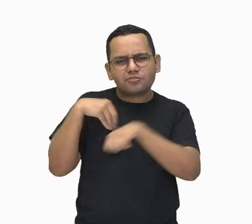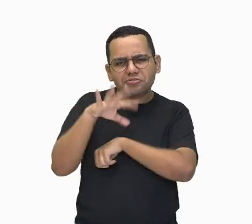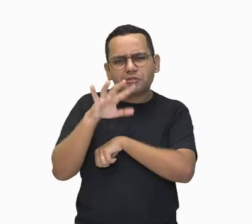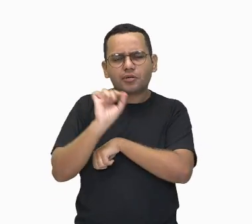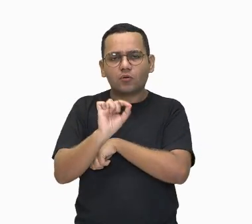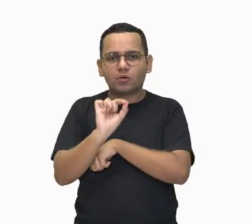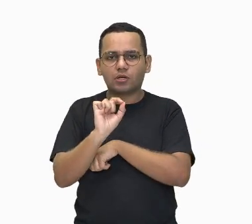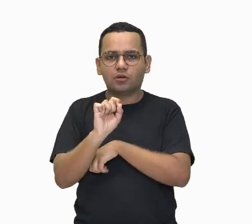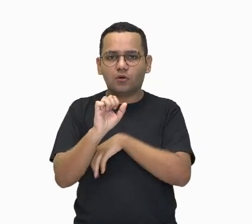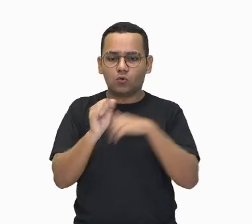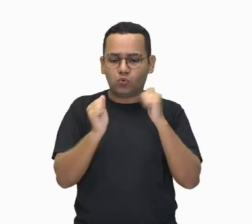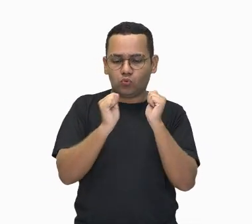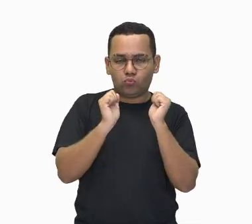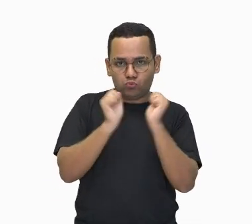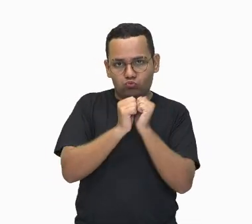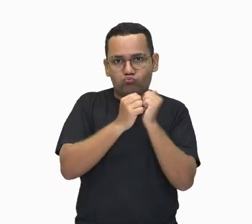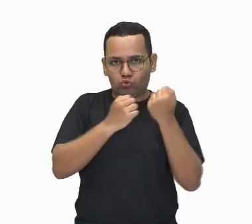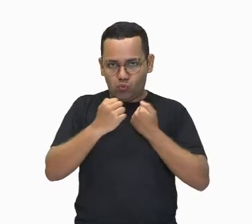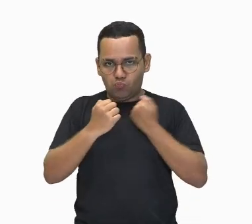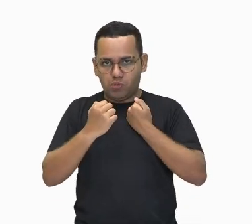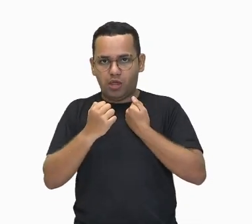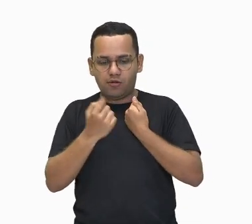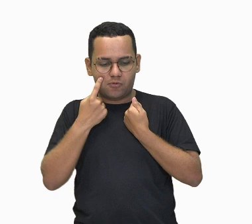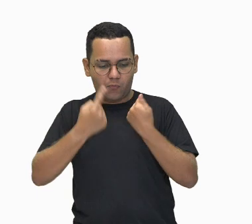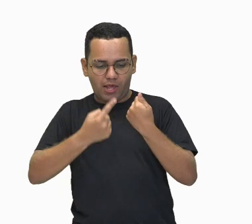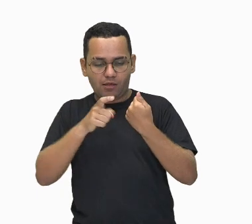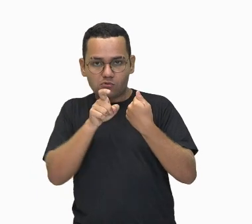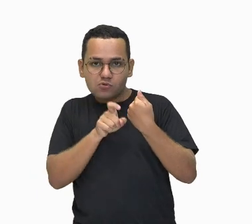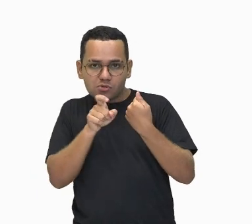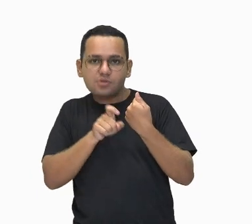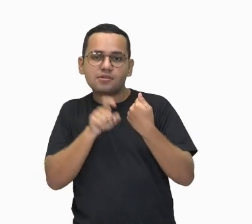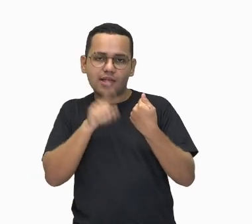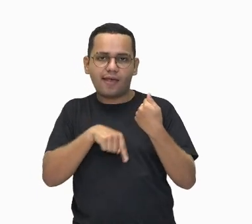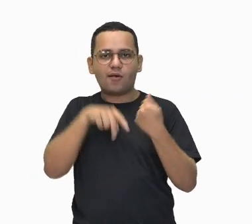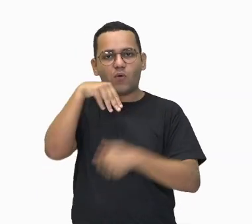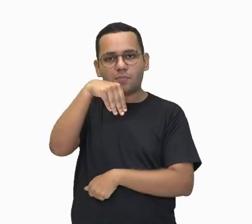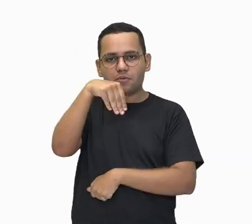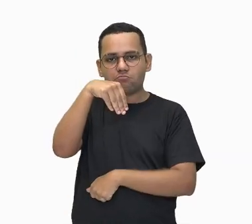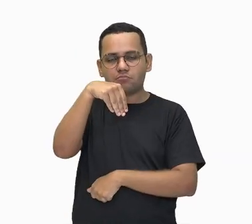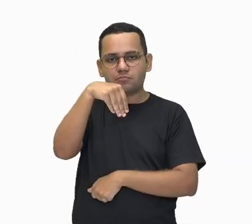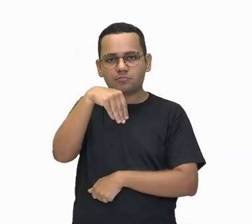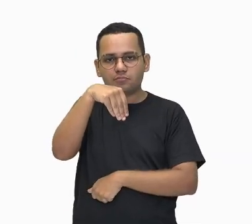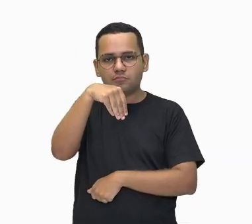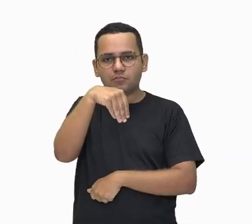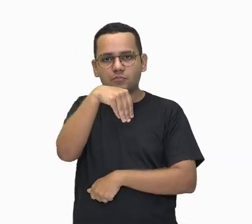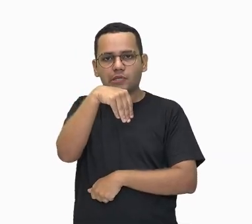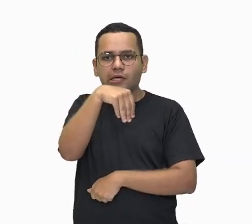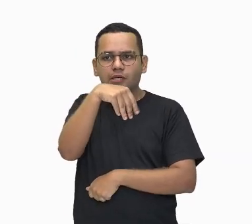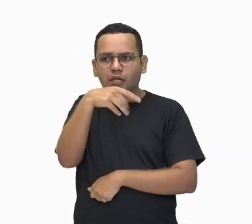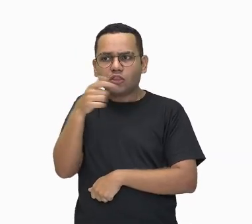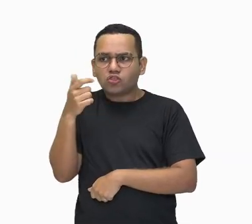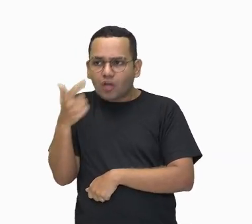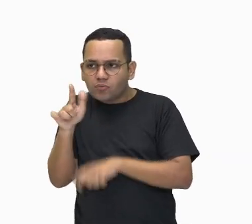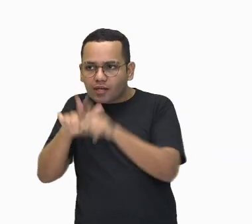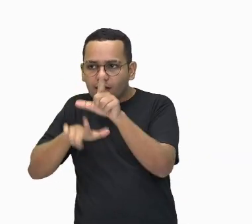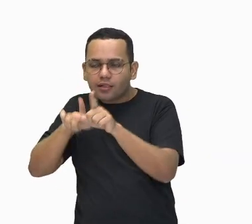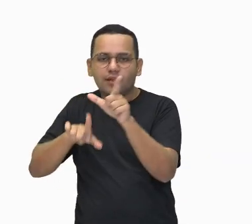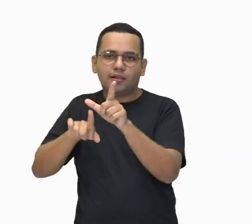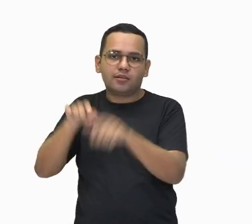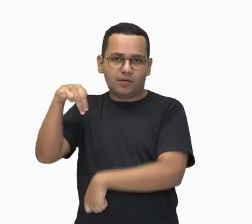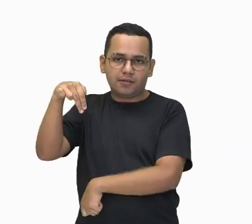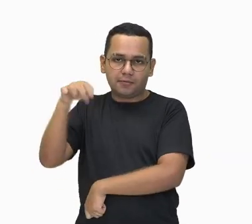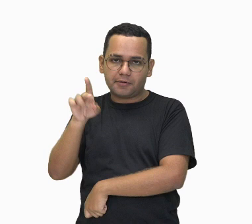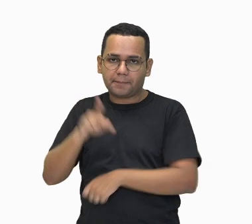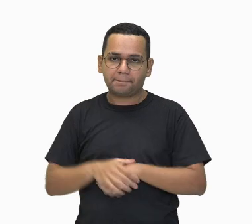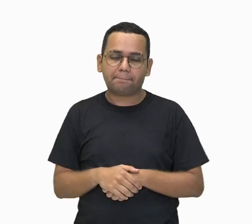de m, ele é o coeficiente angular, beleza? No exemplo 3, a gente calculou também a partir de 2